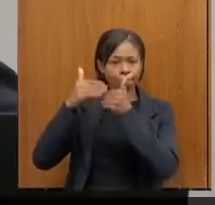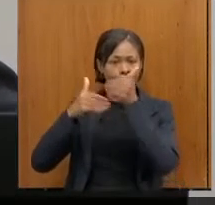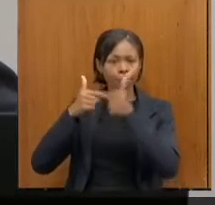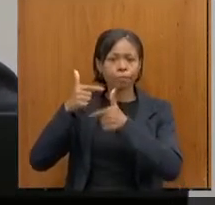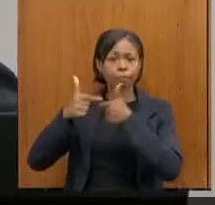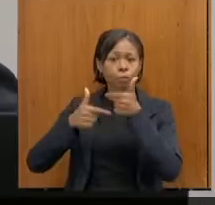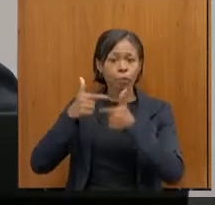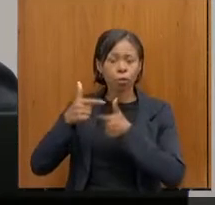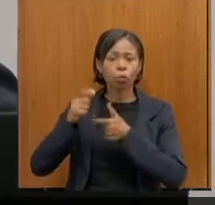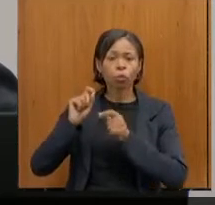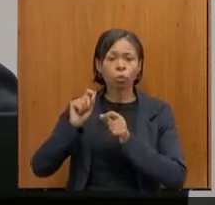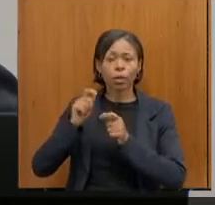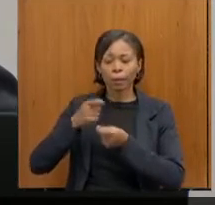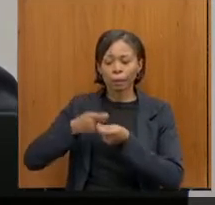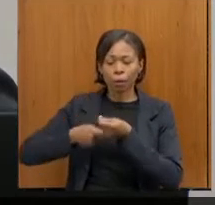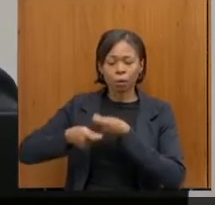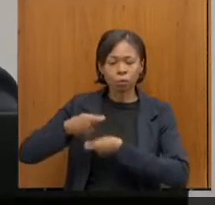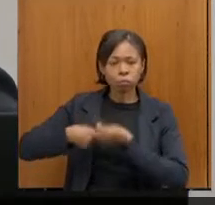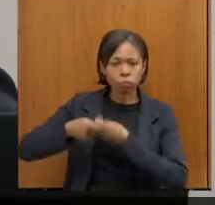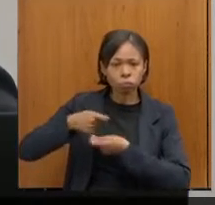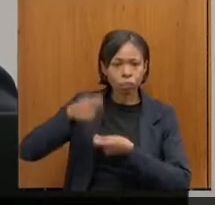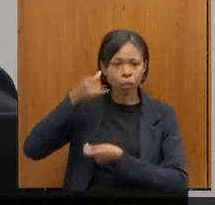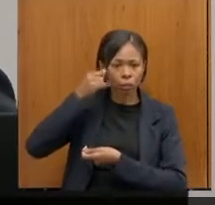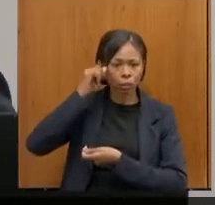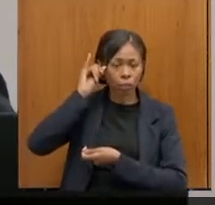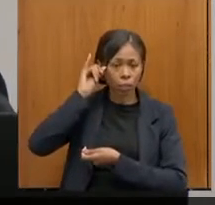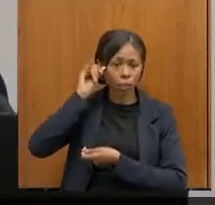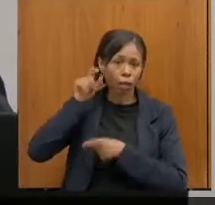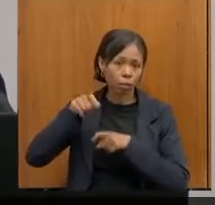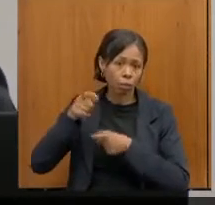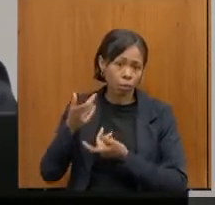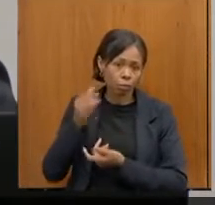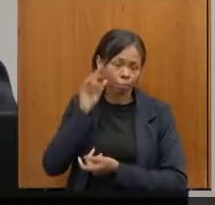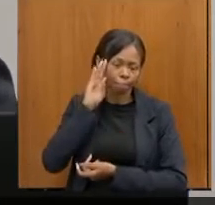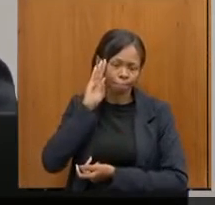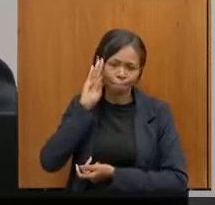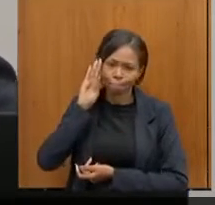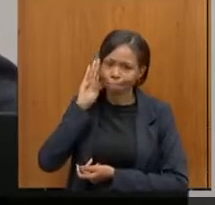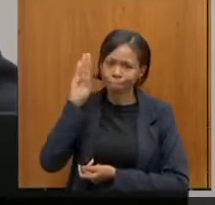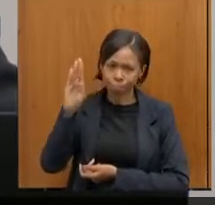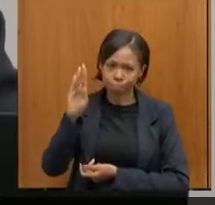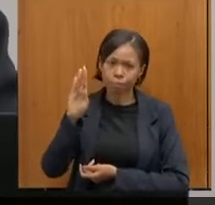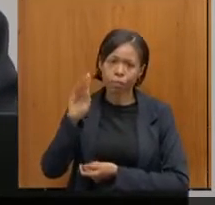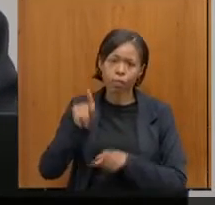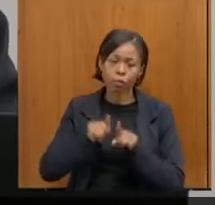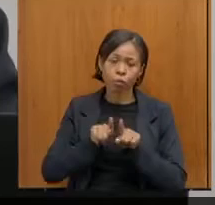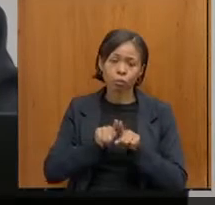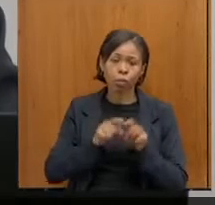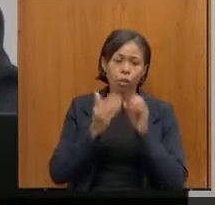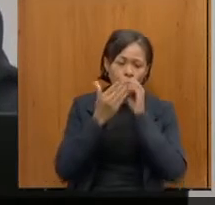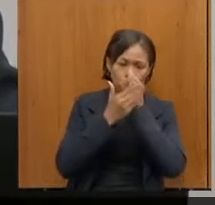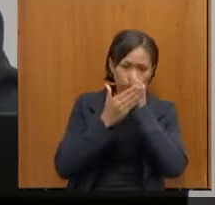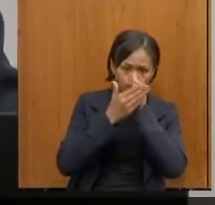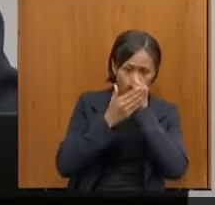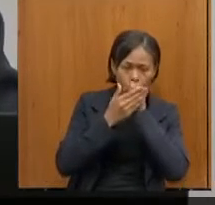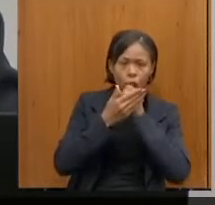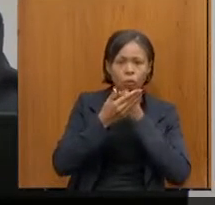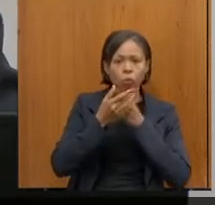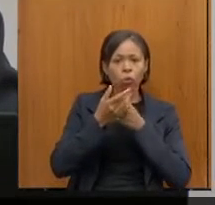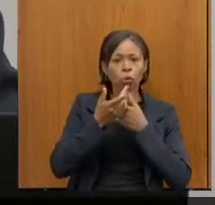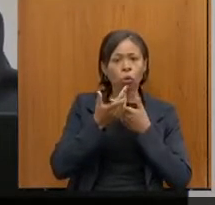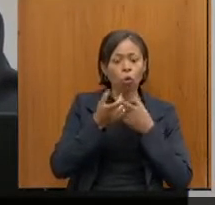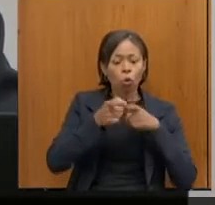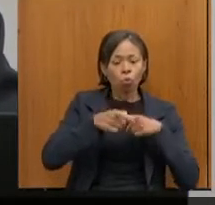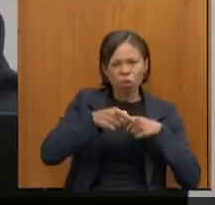do agronegócio como atividade principal e em especial da suinocultura essa